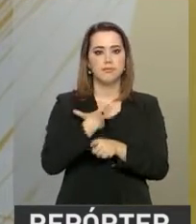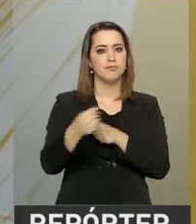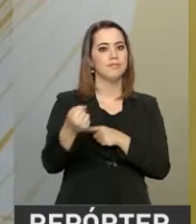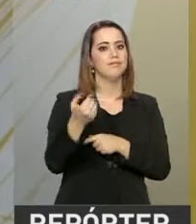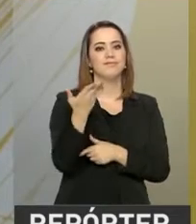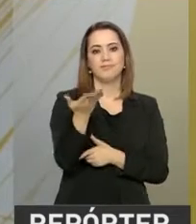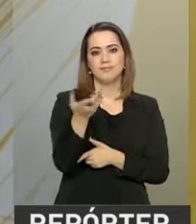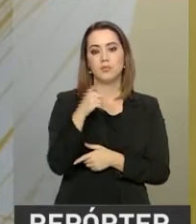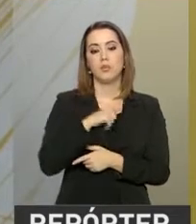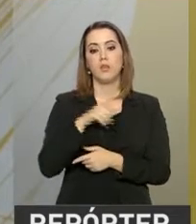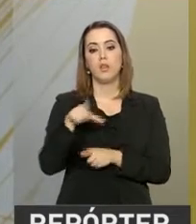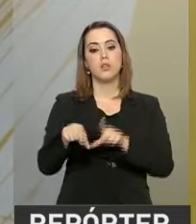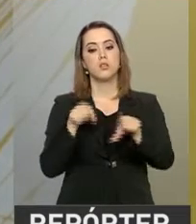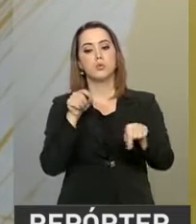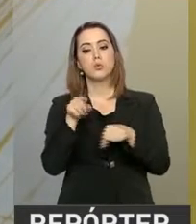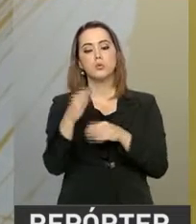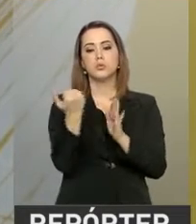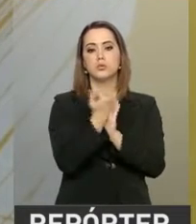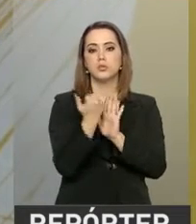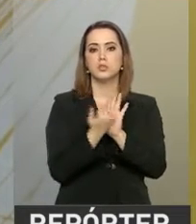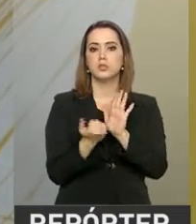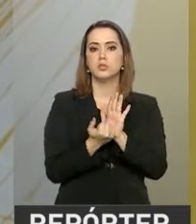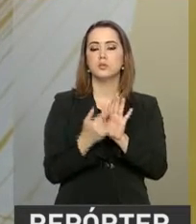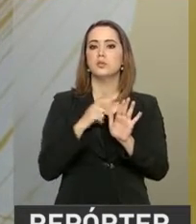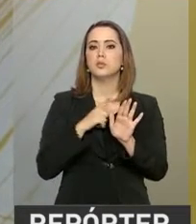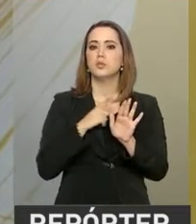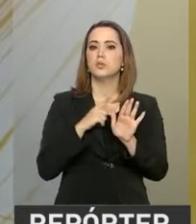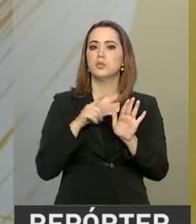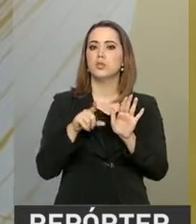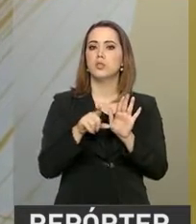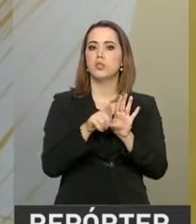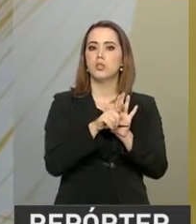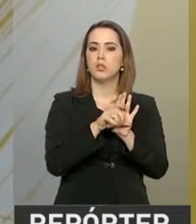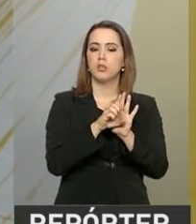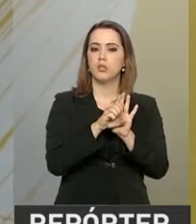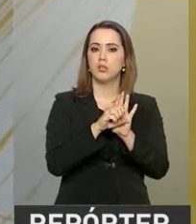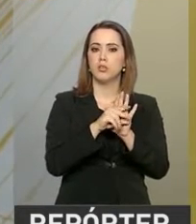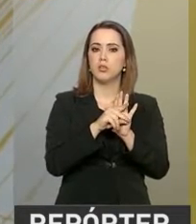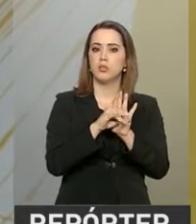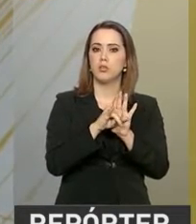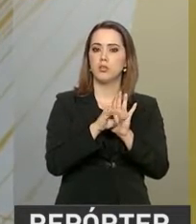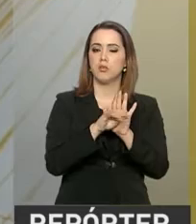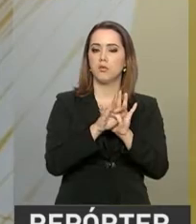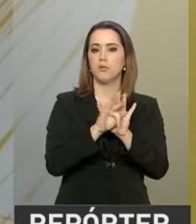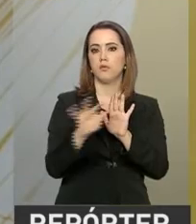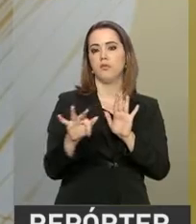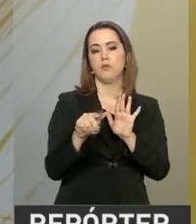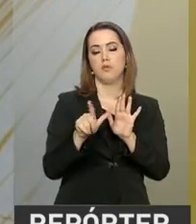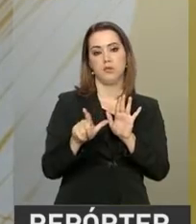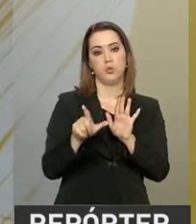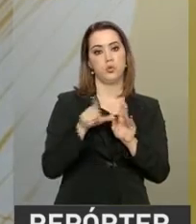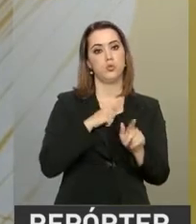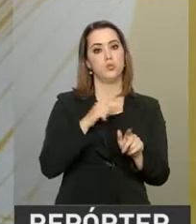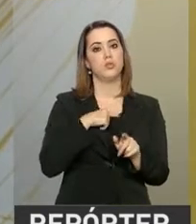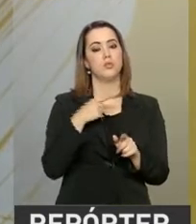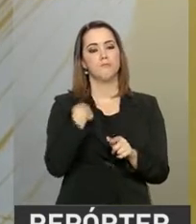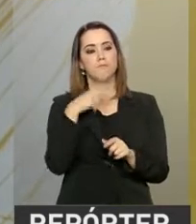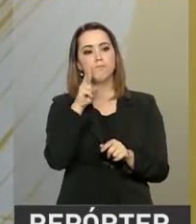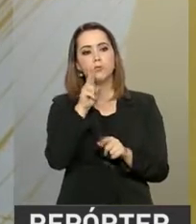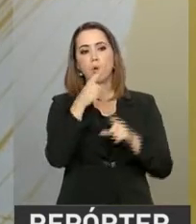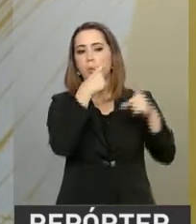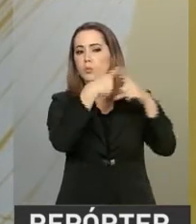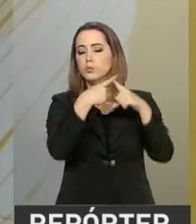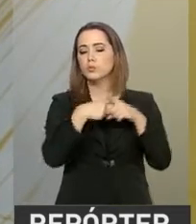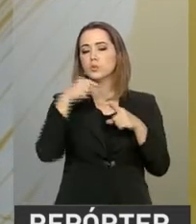A seleção para esse programa é feita por meio de um edital público e leva em conta os resultados obtidos em competições nacionais e